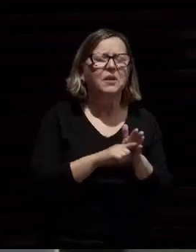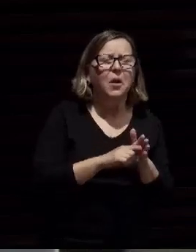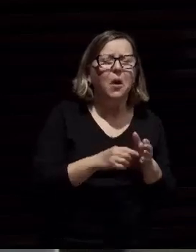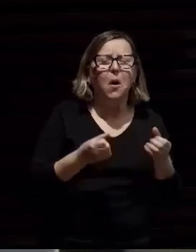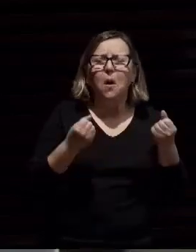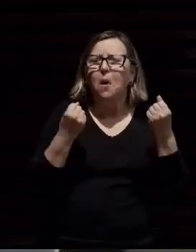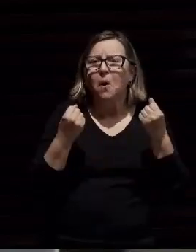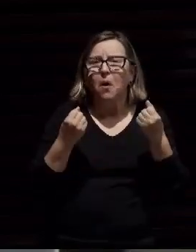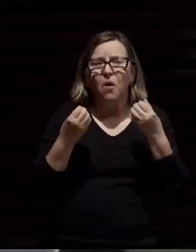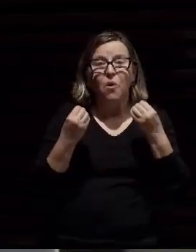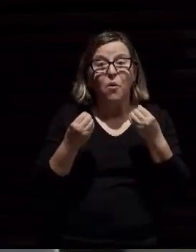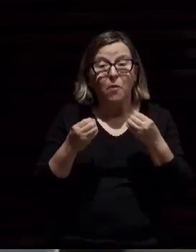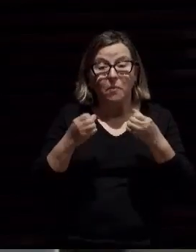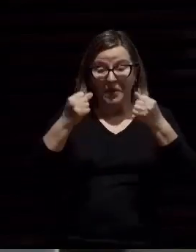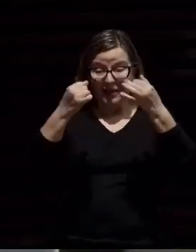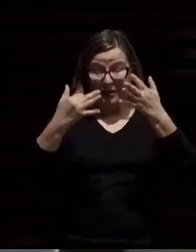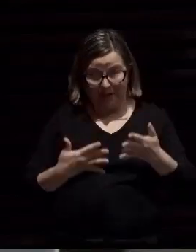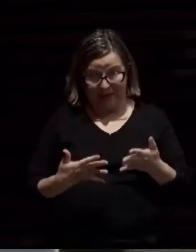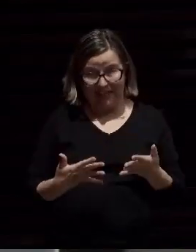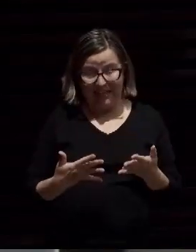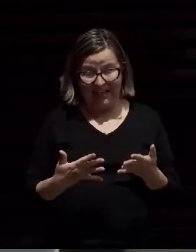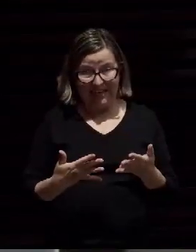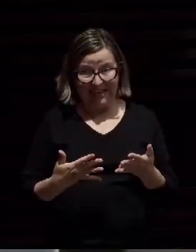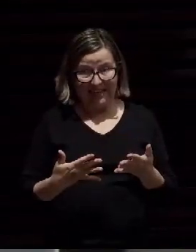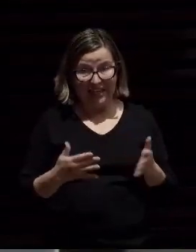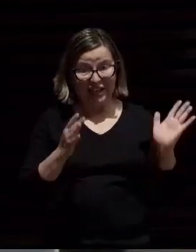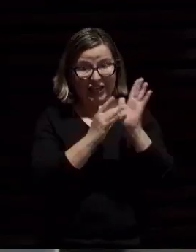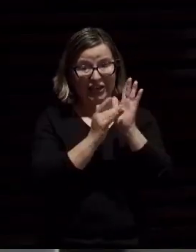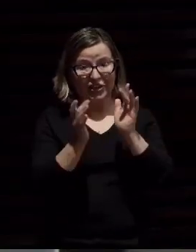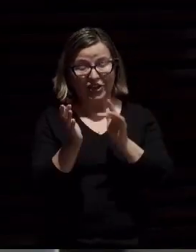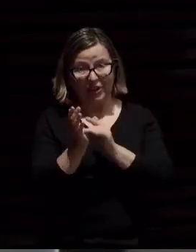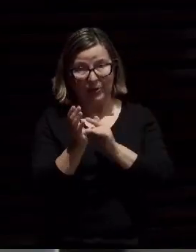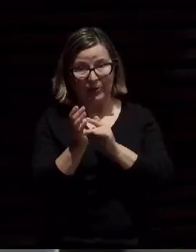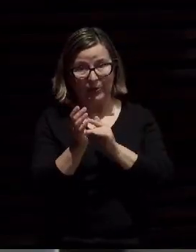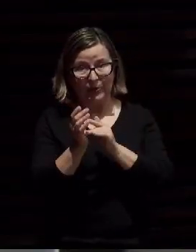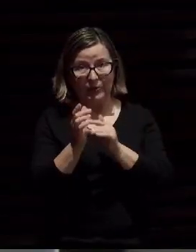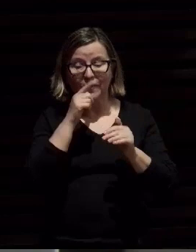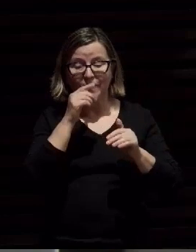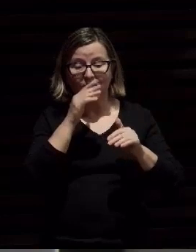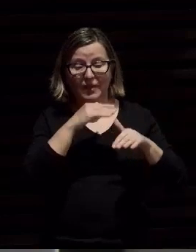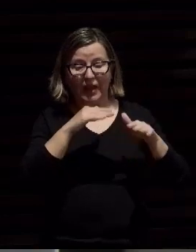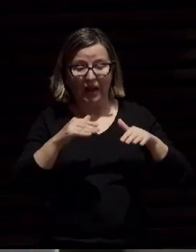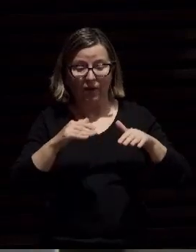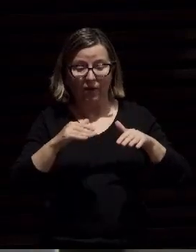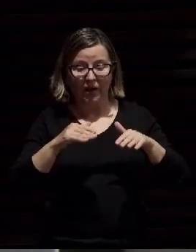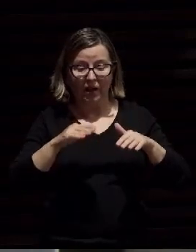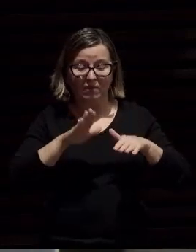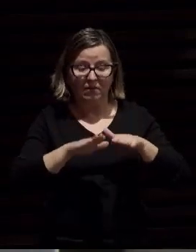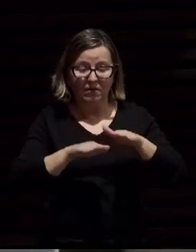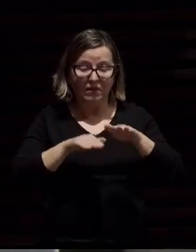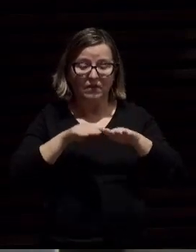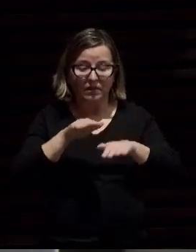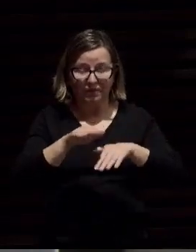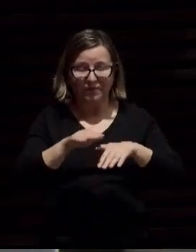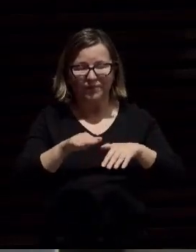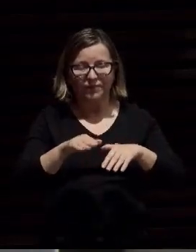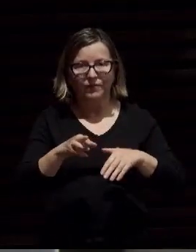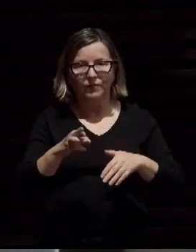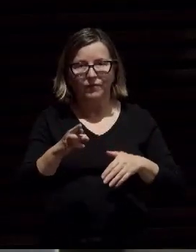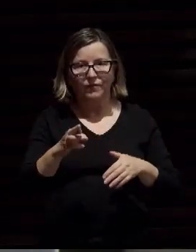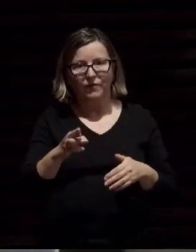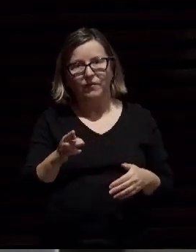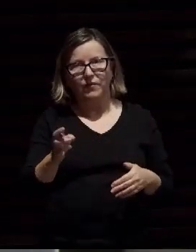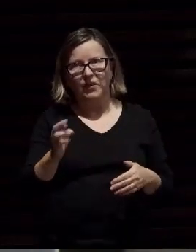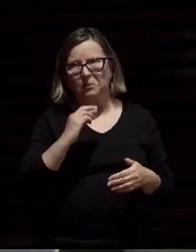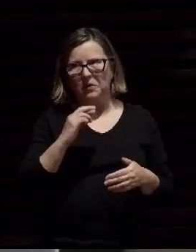andou sobre as águas? E ele disse: Jesus não quebrou nenhuma